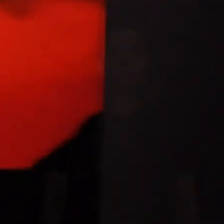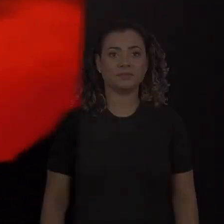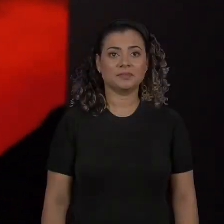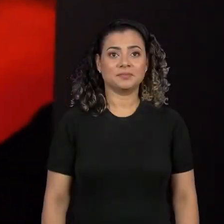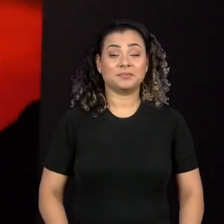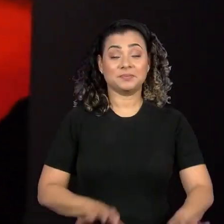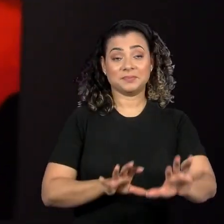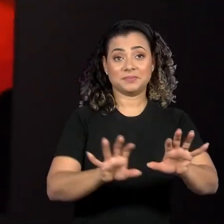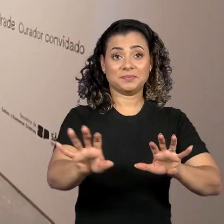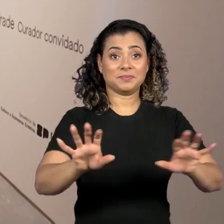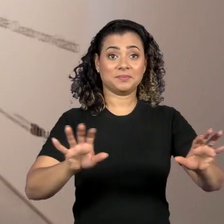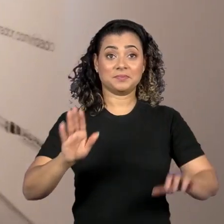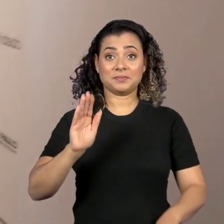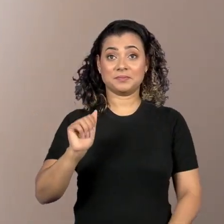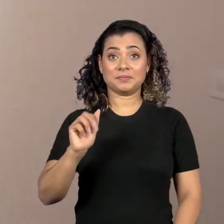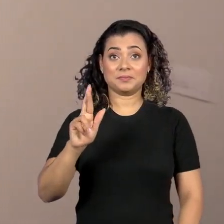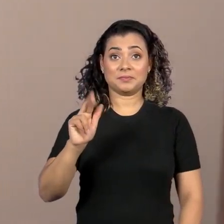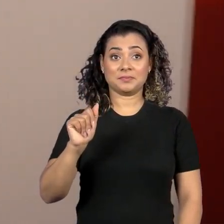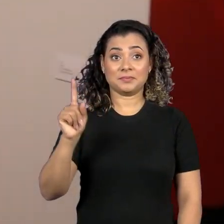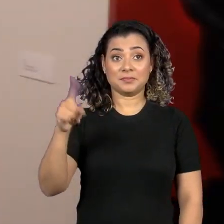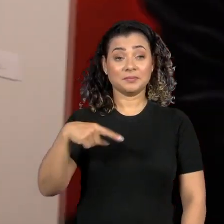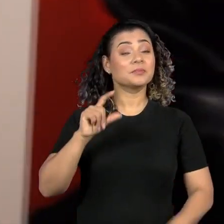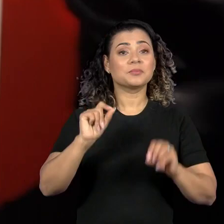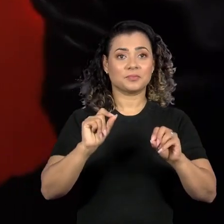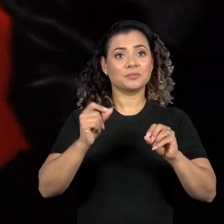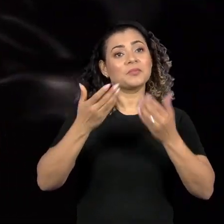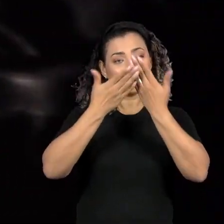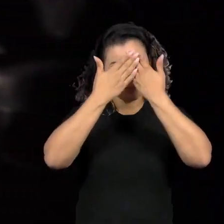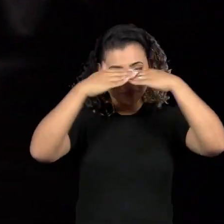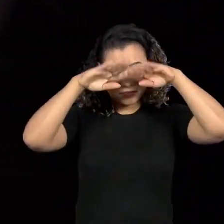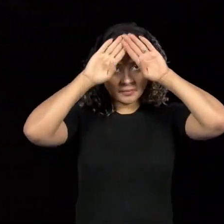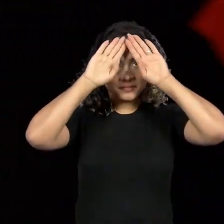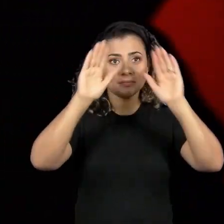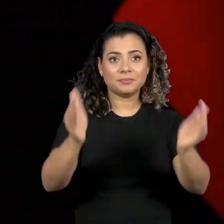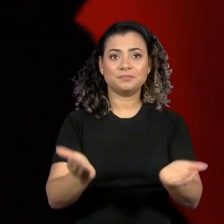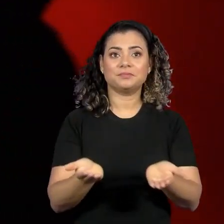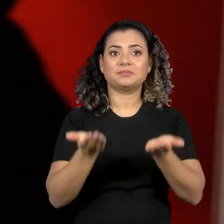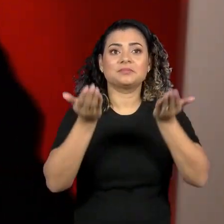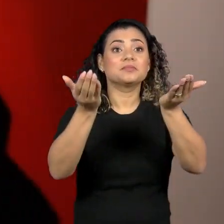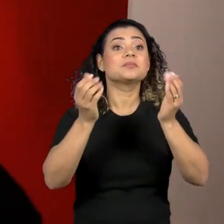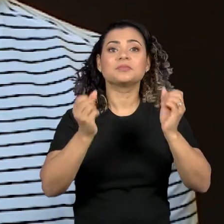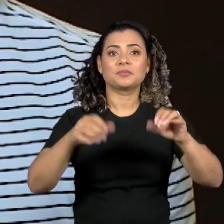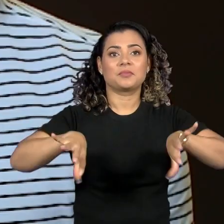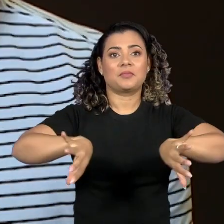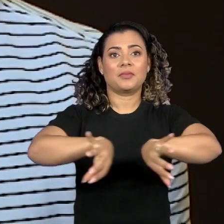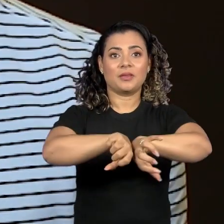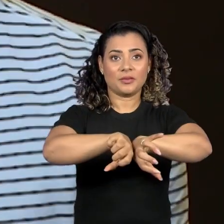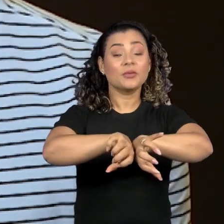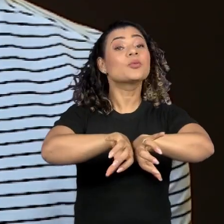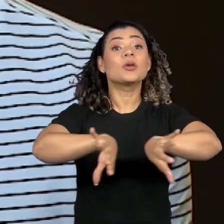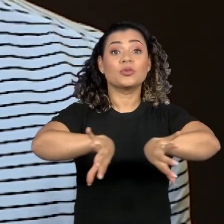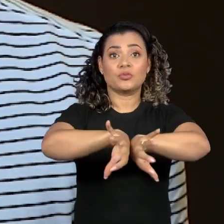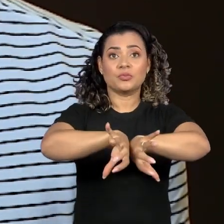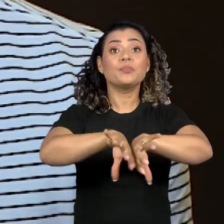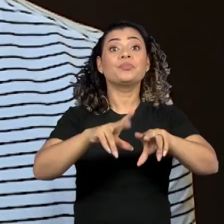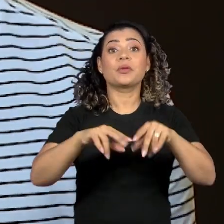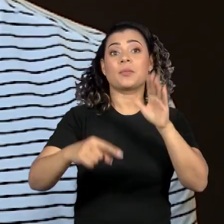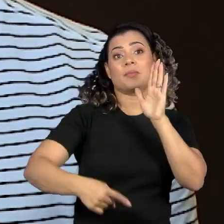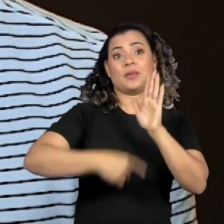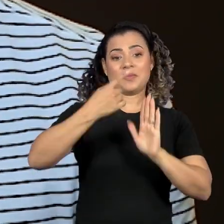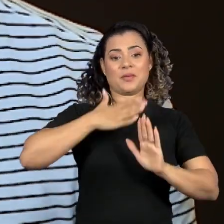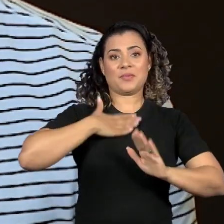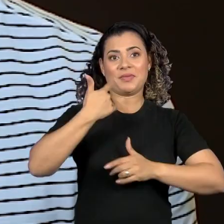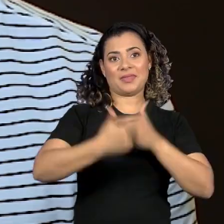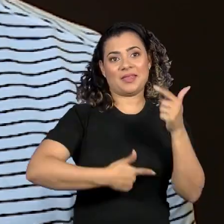Essa exposição Bará é uma oferenda para o Orixá Exu. Ela tem como obra principal uma série, minha primeira série, meu primeiro corpo